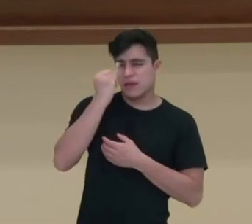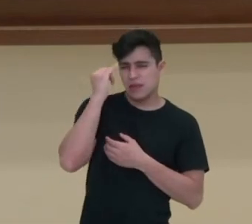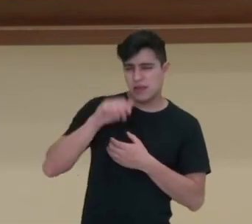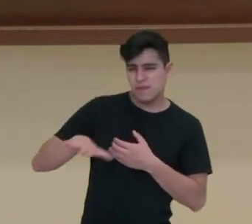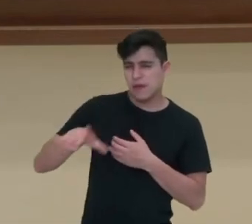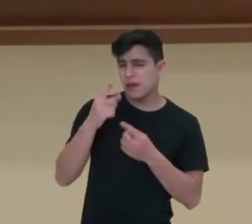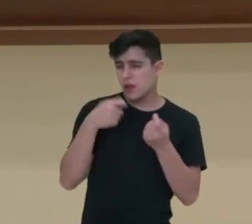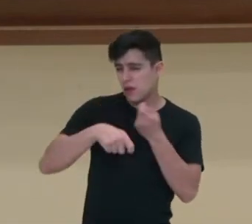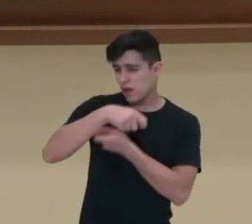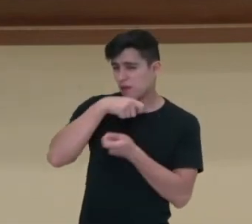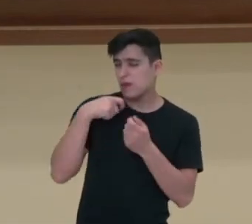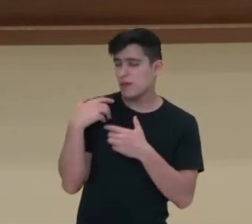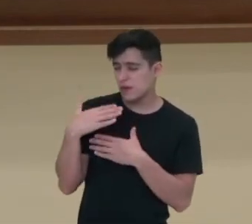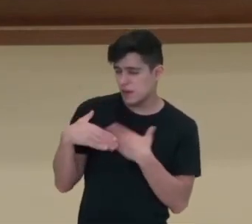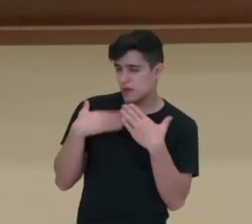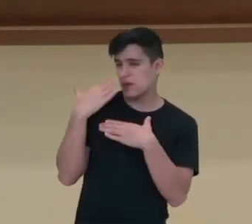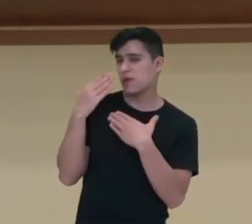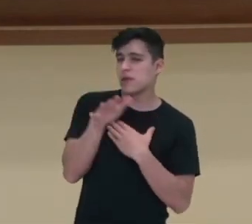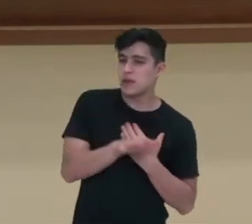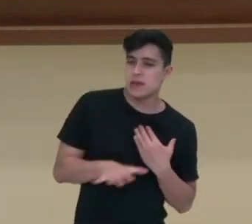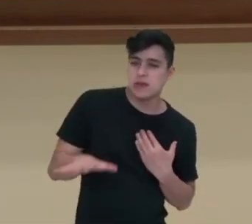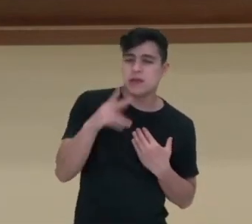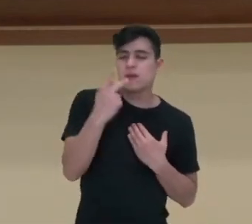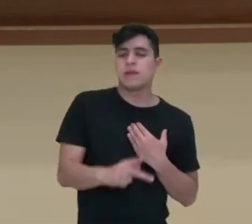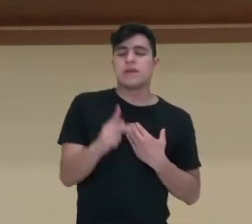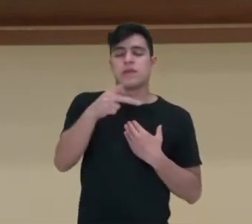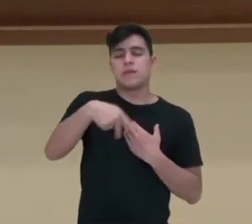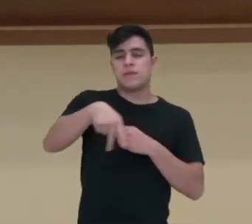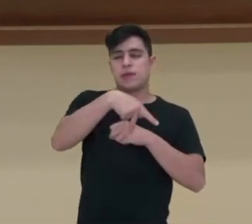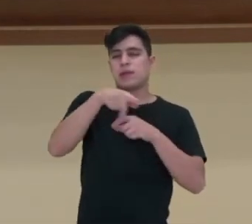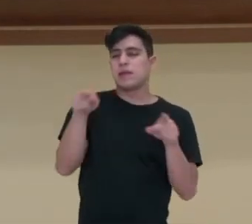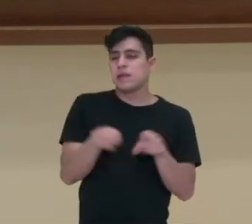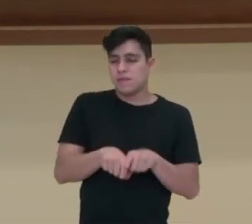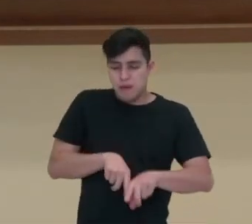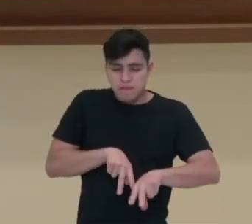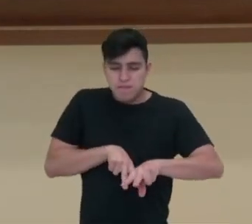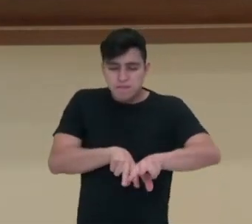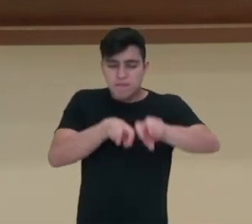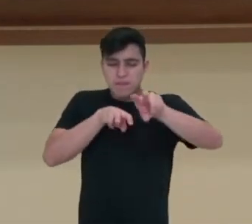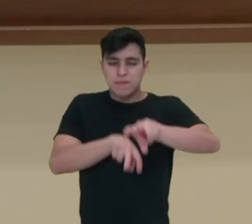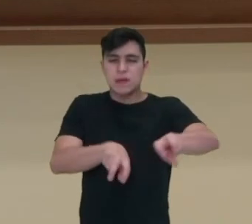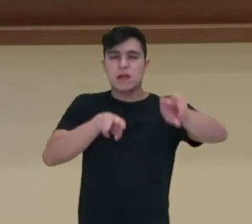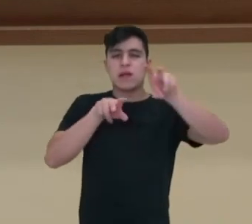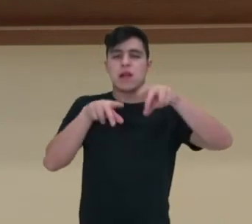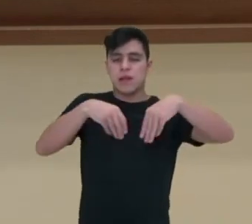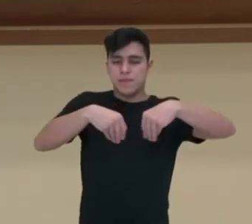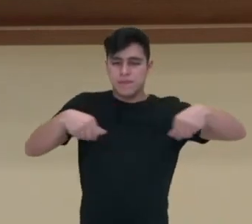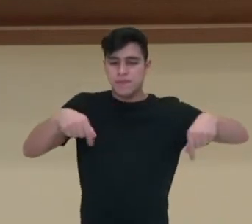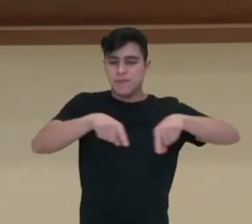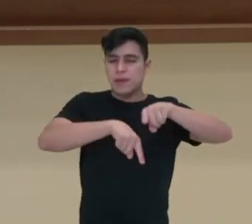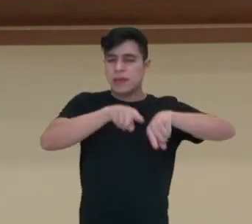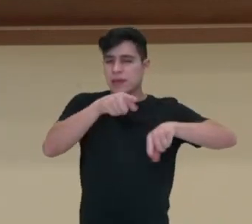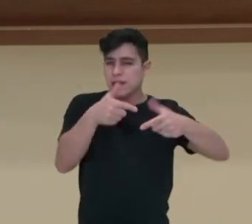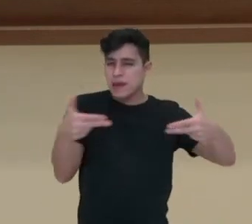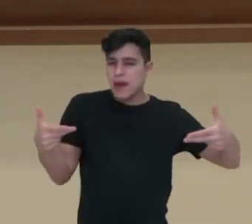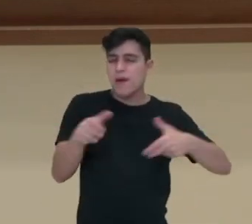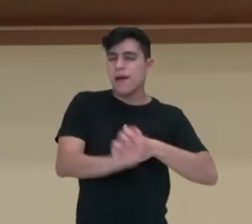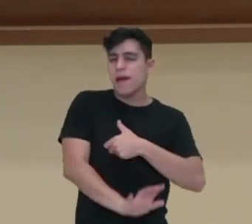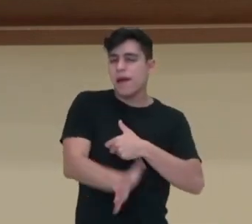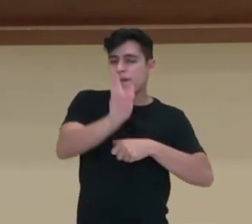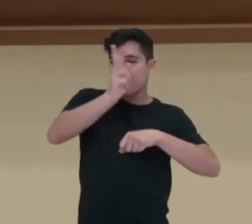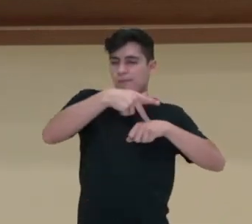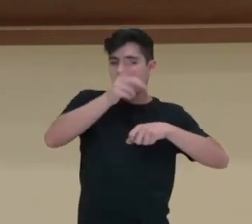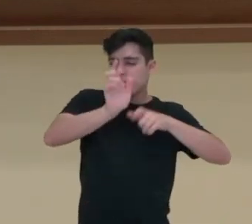para o desenvolvimento territorial do nosso país foi a atividade mineradora, com a exploração dos metais preciosos e depois de